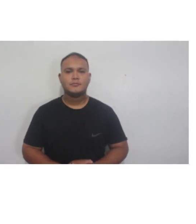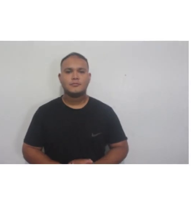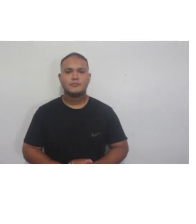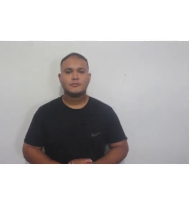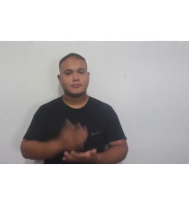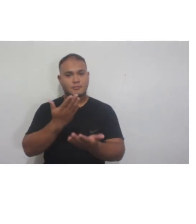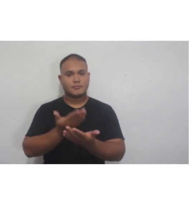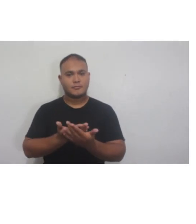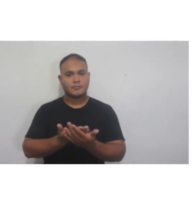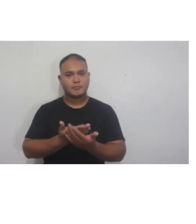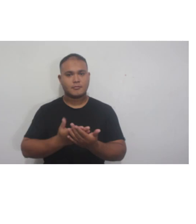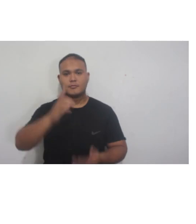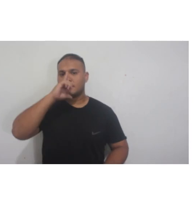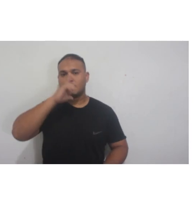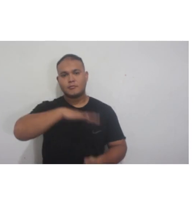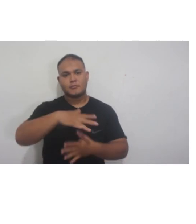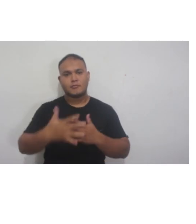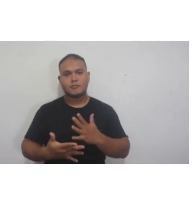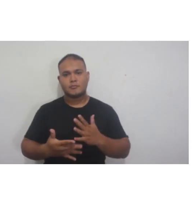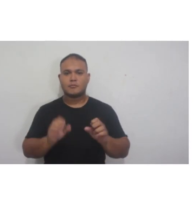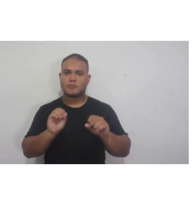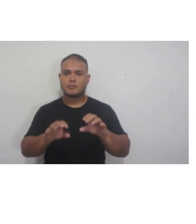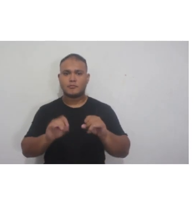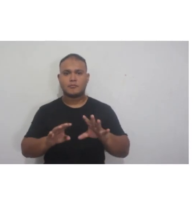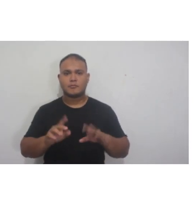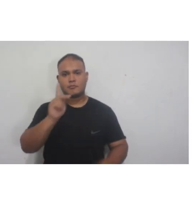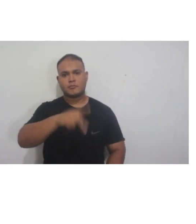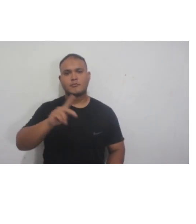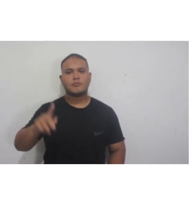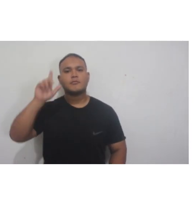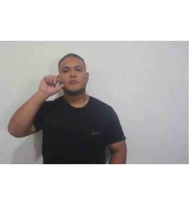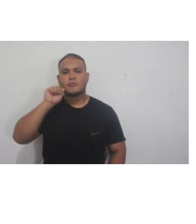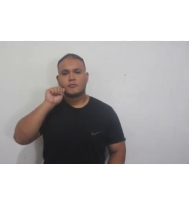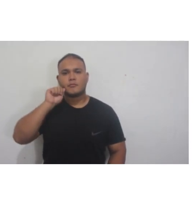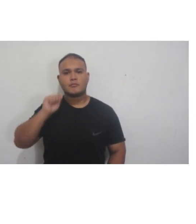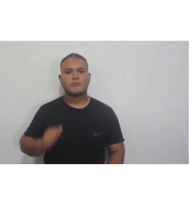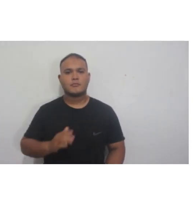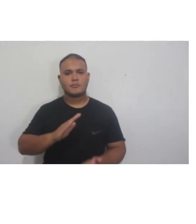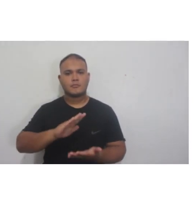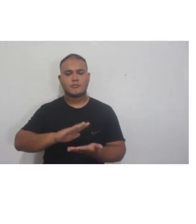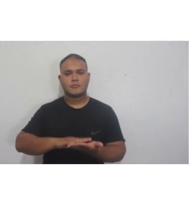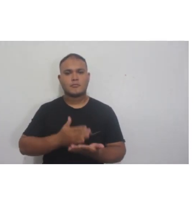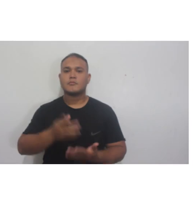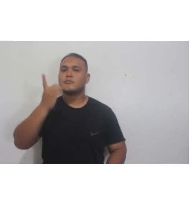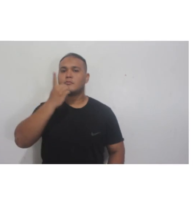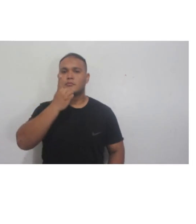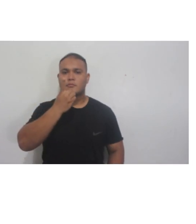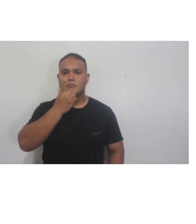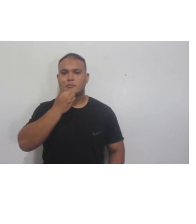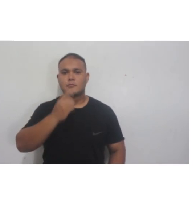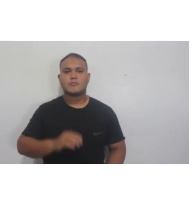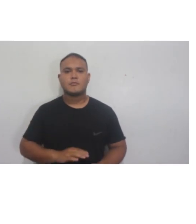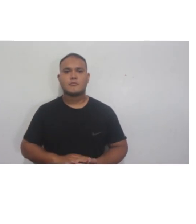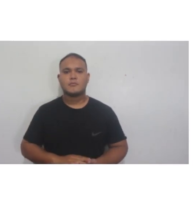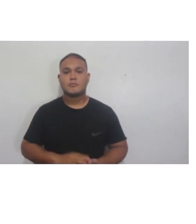E essa foi mais uma lição do Latim Libras, ministrada pela professora Lia da Silva Ribeiro, interpretada por David Vieira Buás.